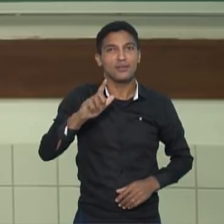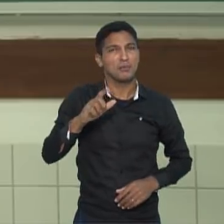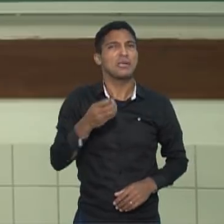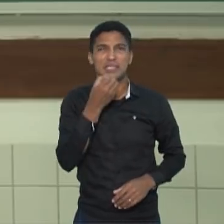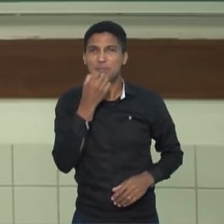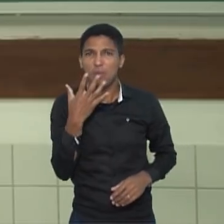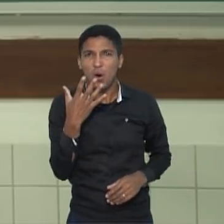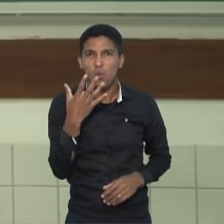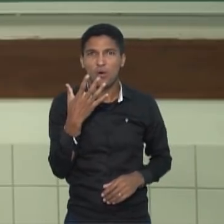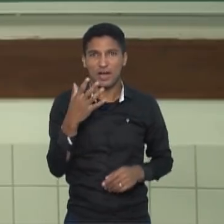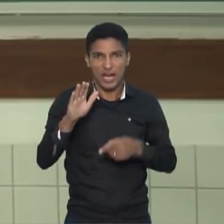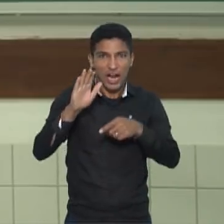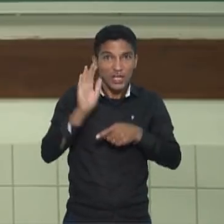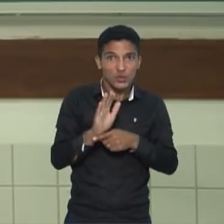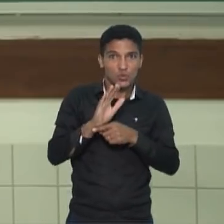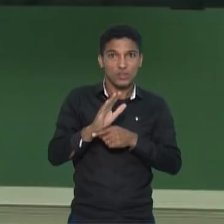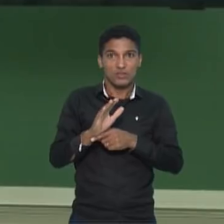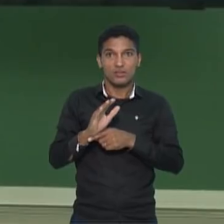ver a próxima imagem.